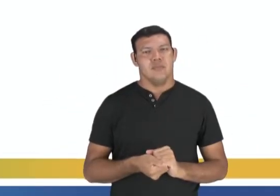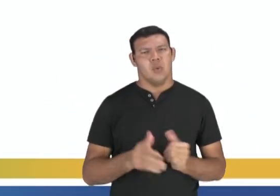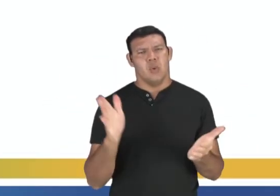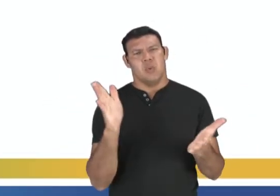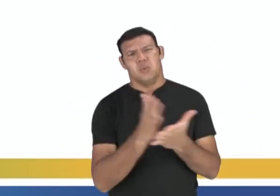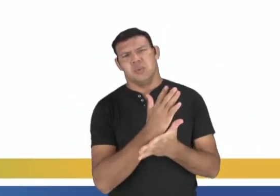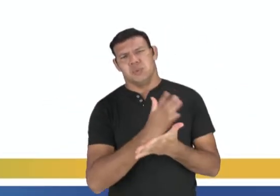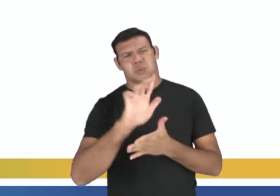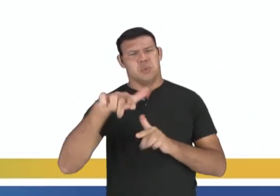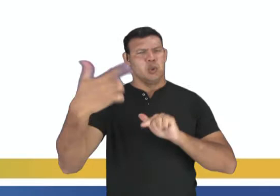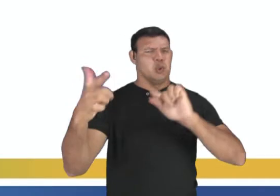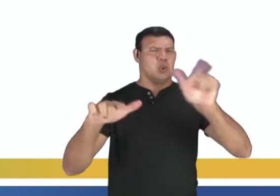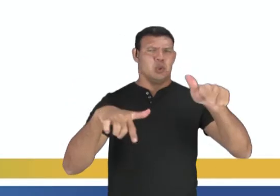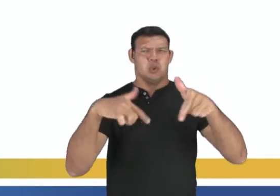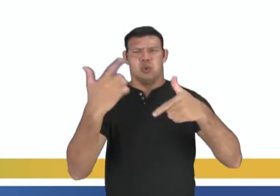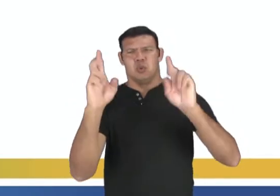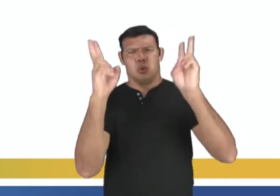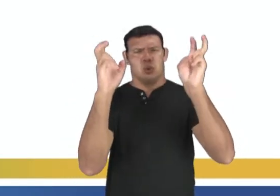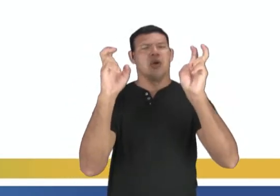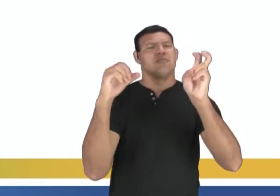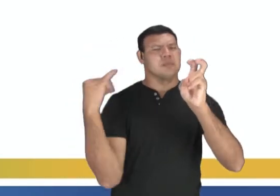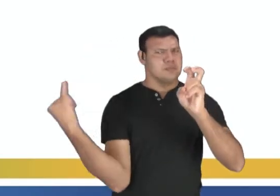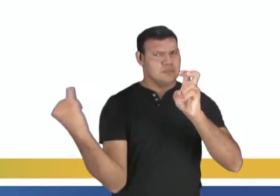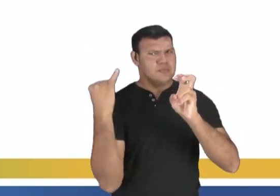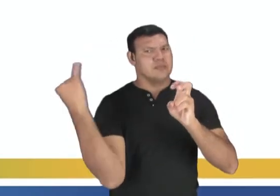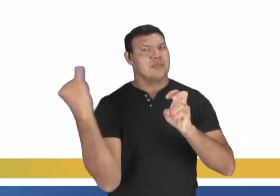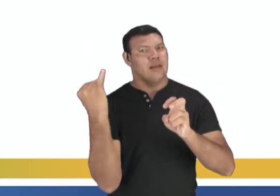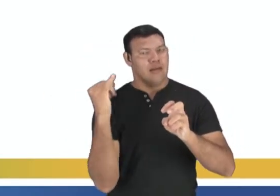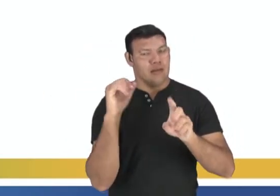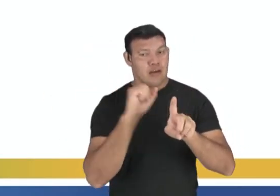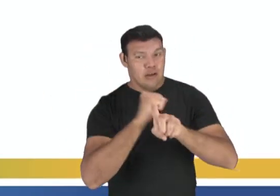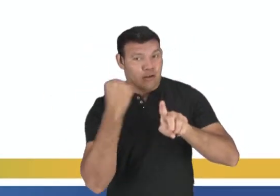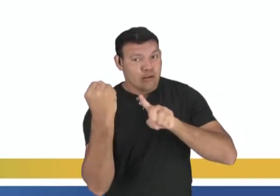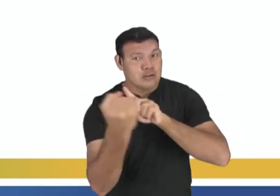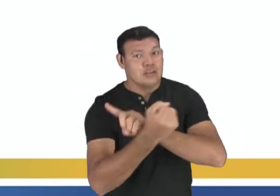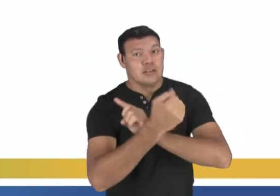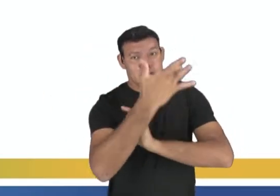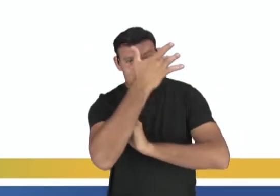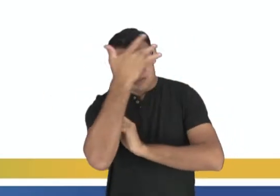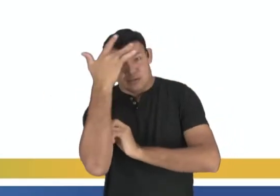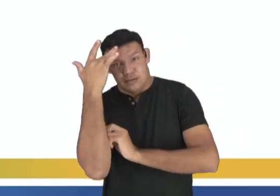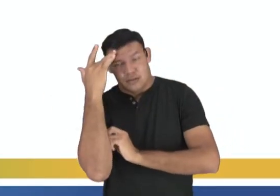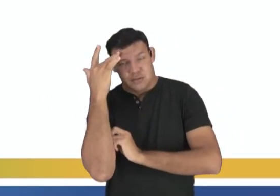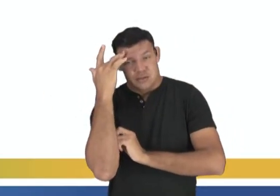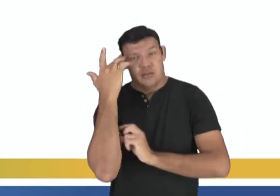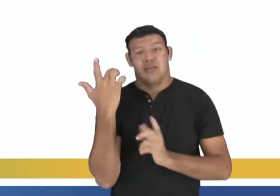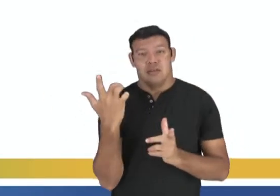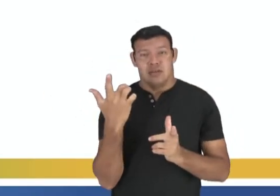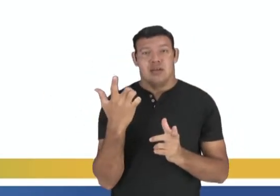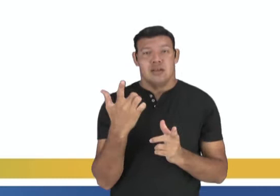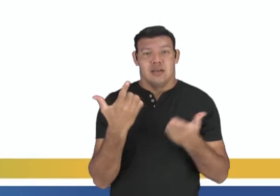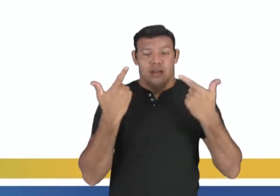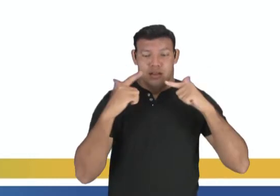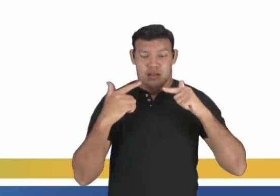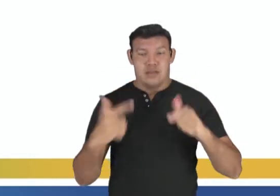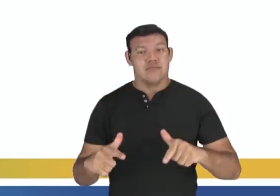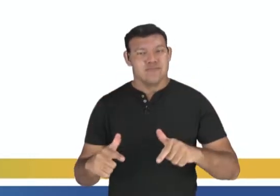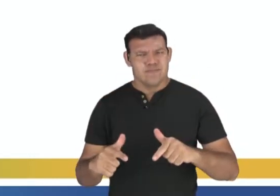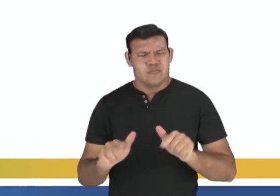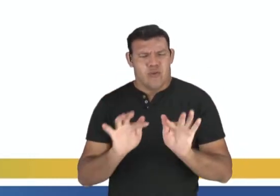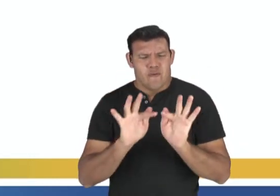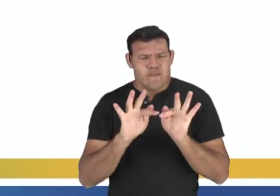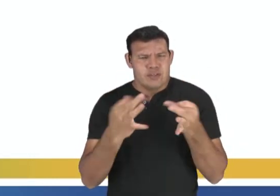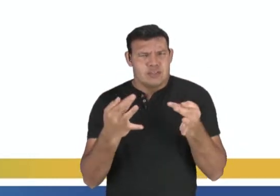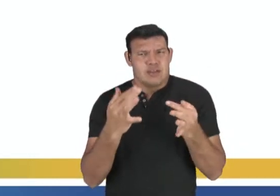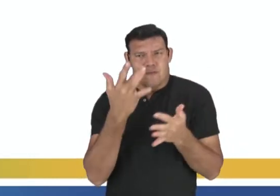outros assuntos importantíssimos para que nós tomemos conhecimento, mas com uma linguagem mais simples, que traz